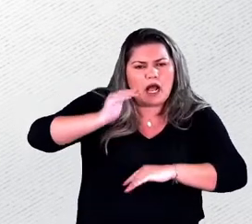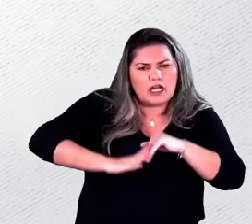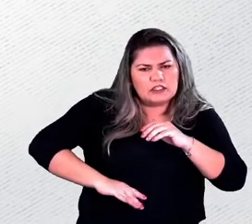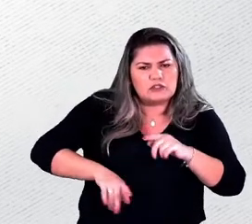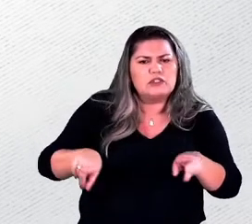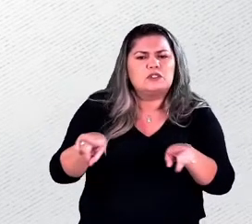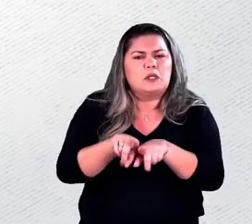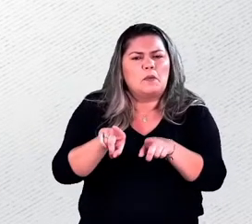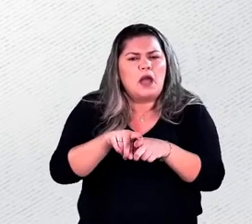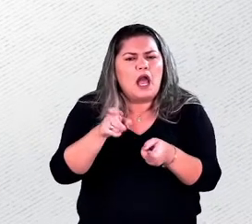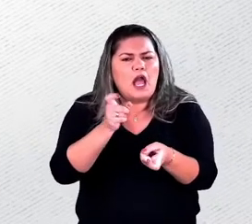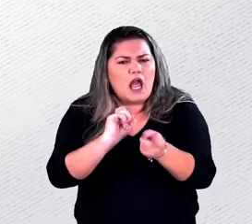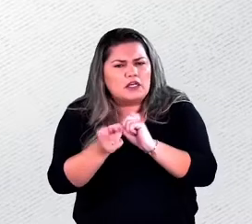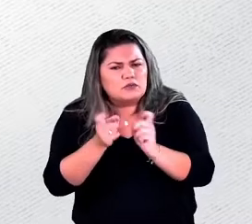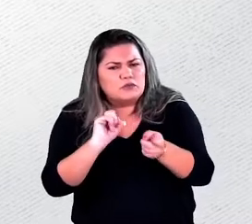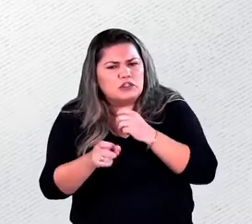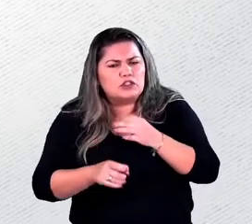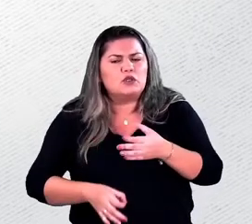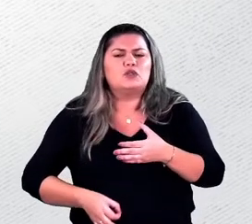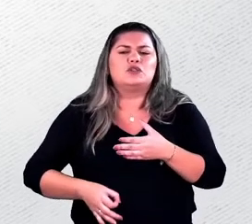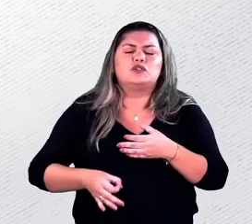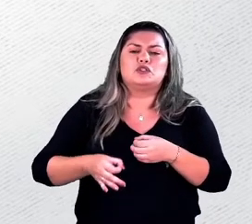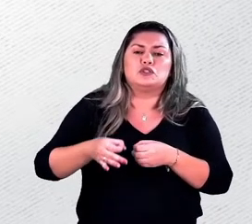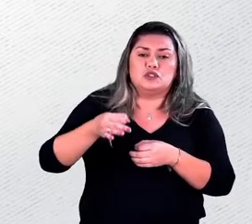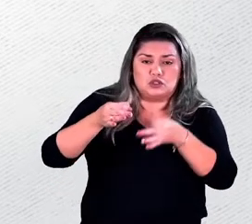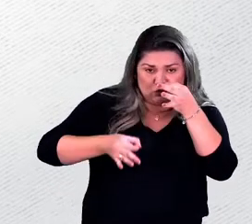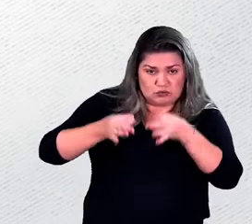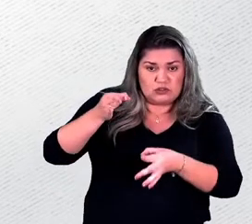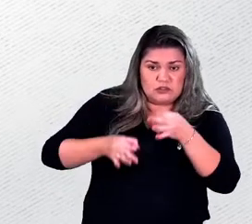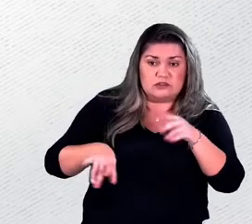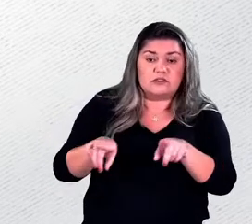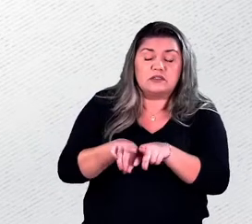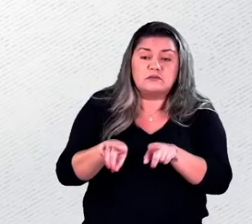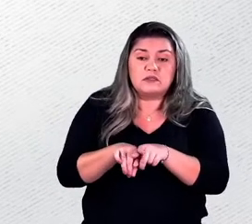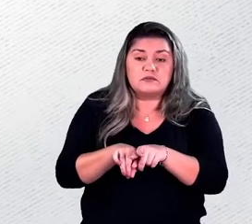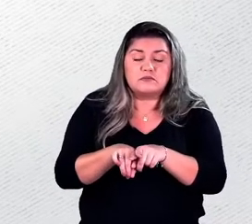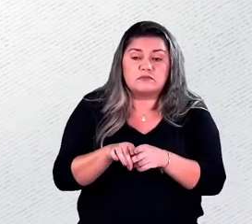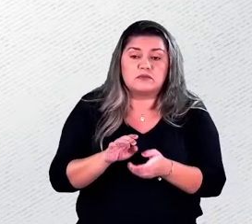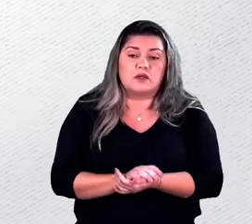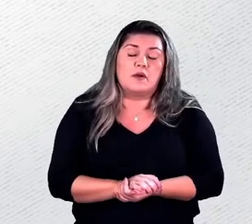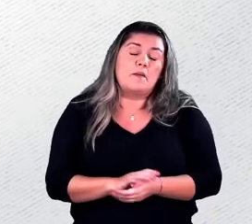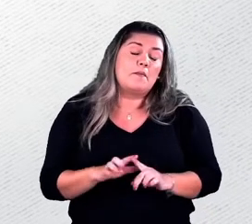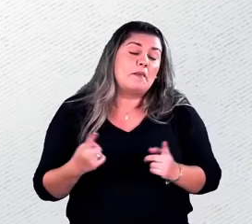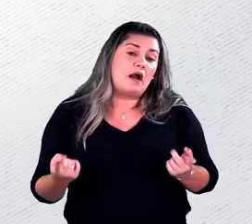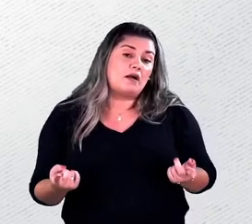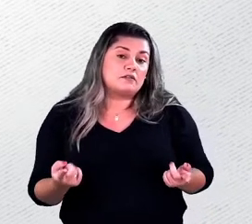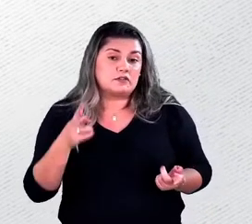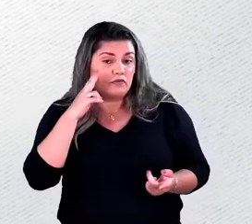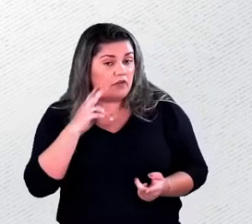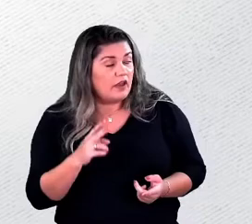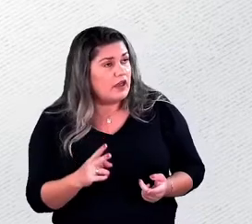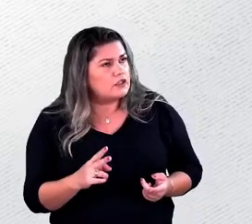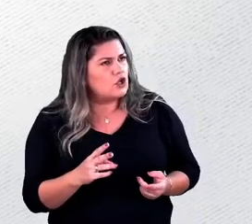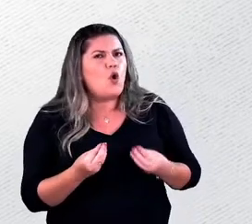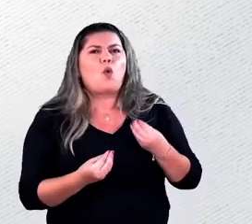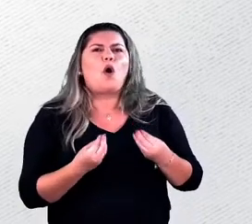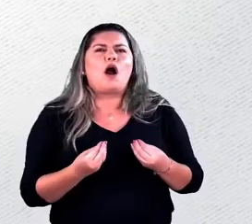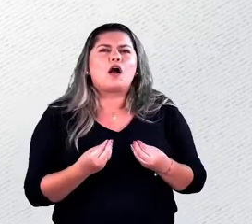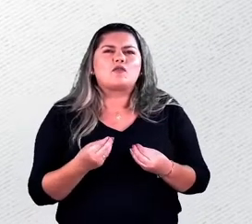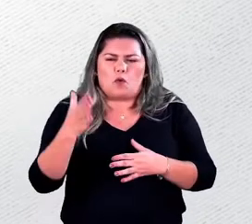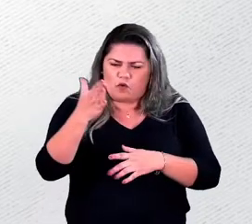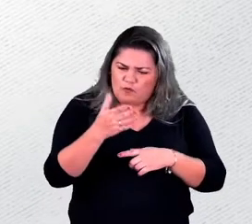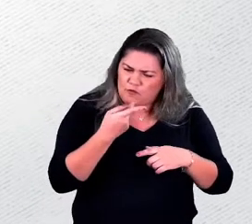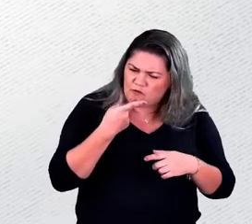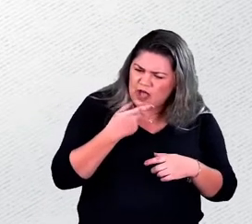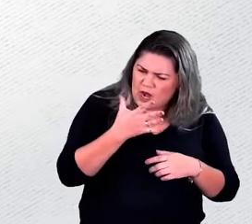aos administradores judiciais que são auxiliares da Justiça Ou seja quando se fala em aprimoramento